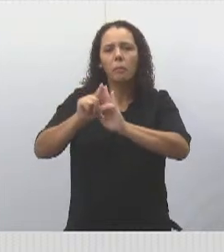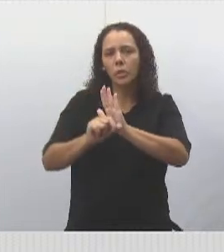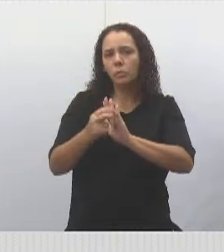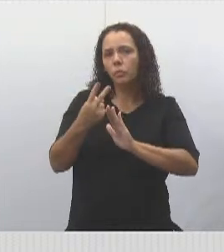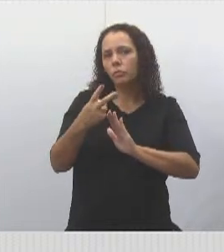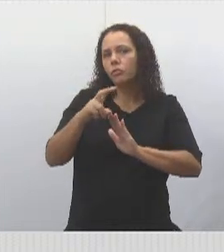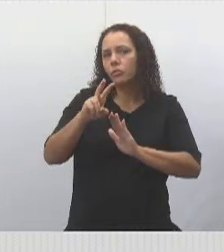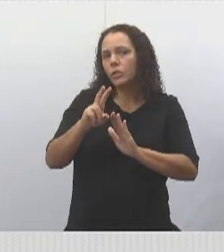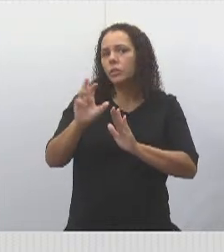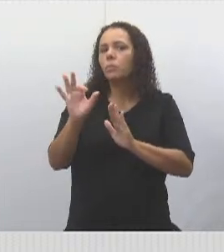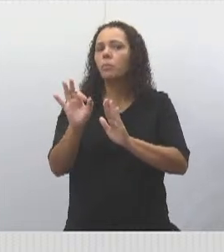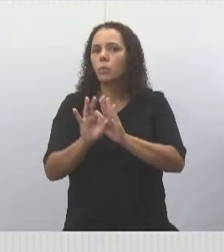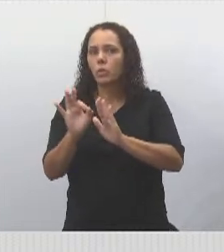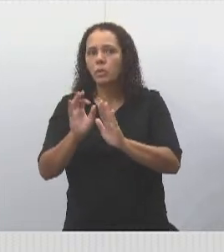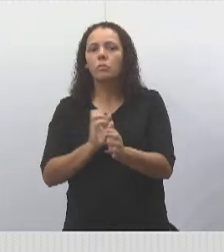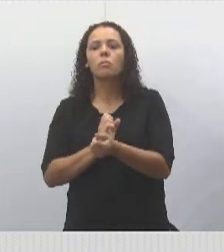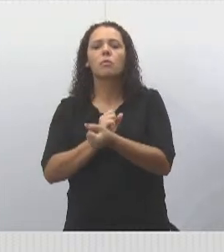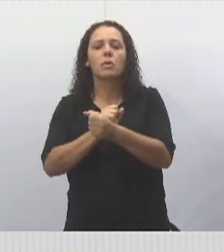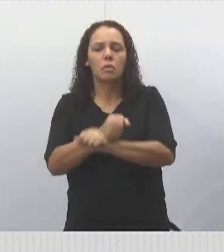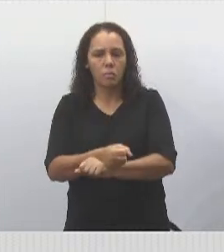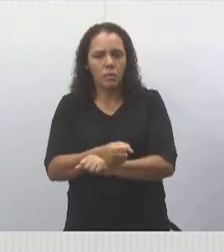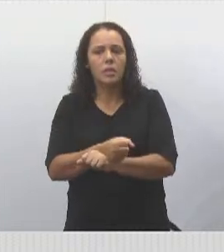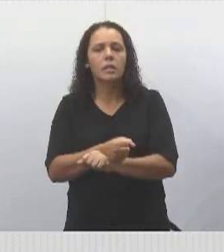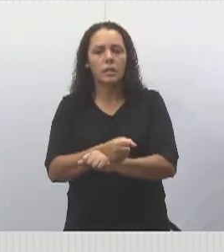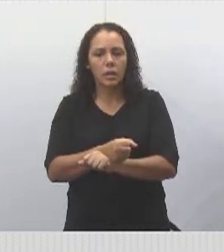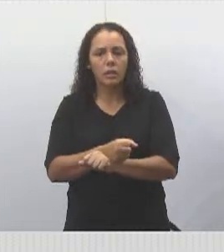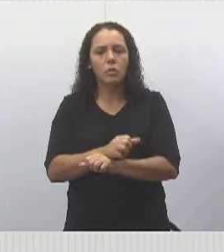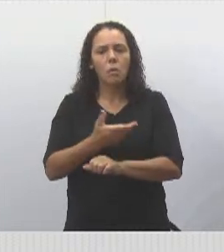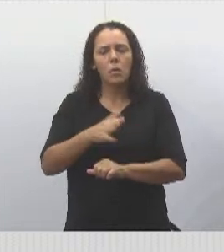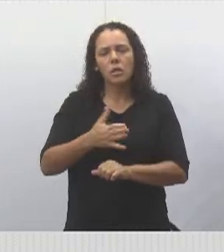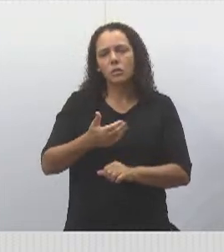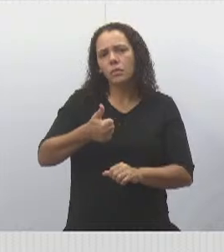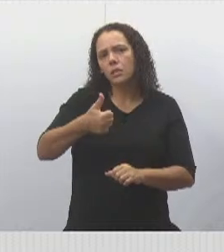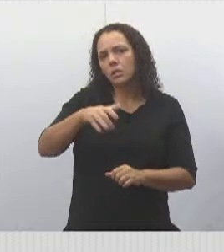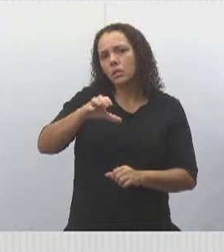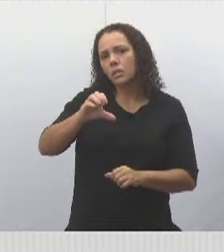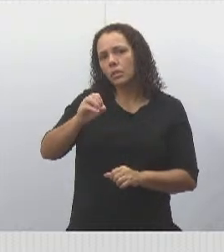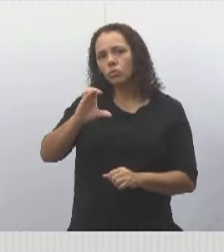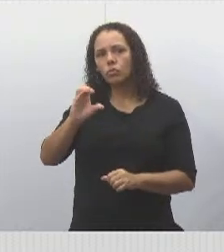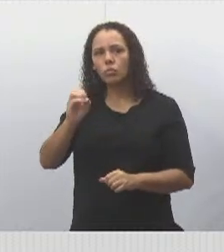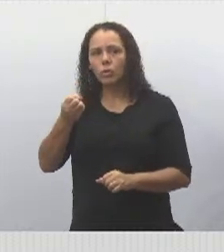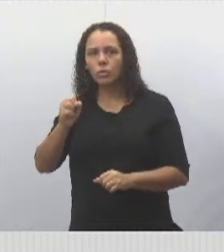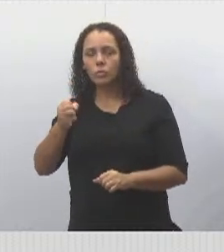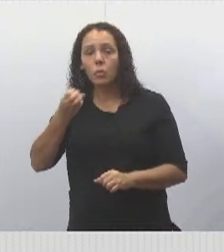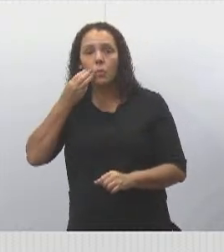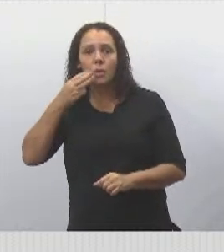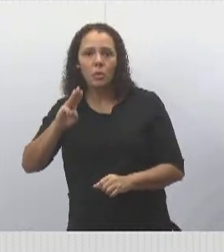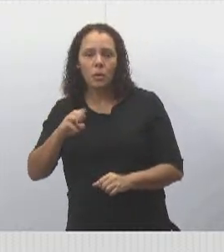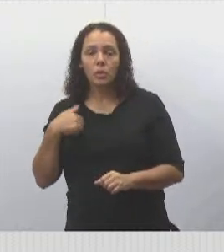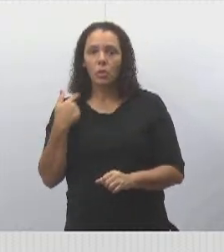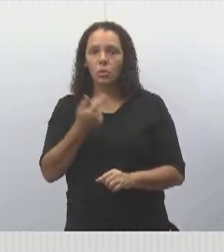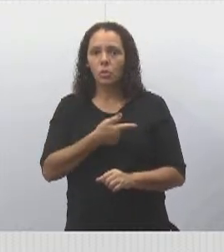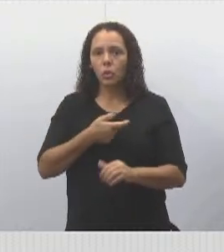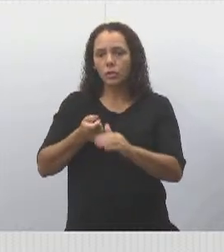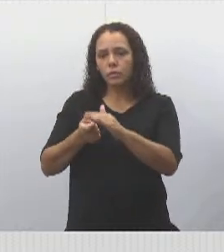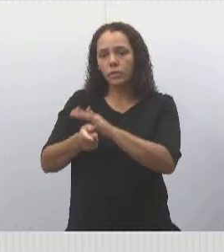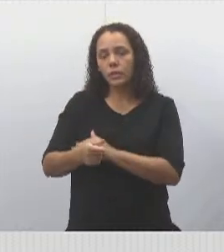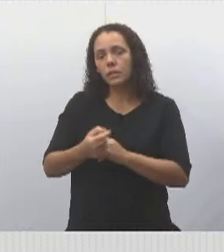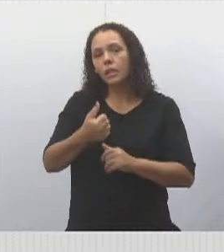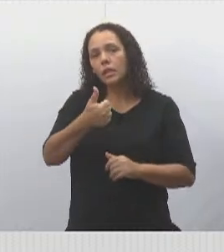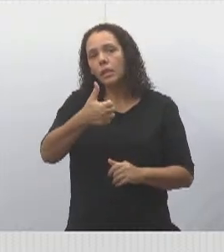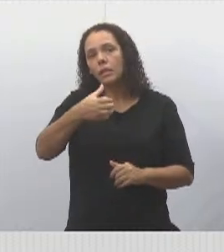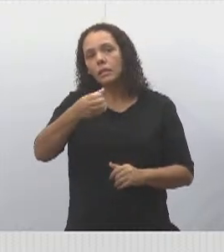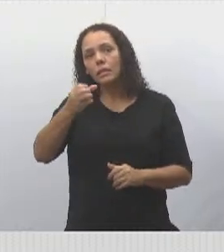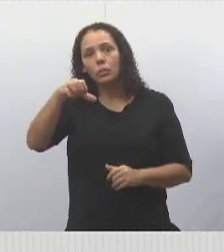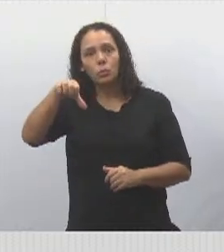e transferências. Esse mínimo seria em torno de 108 milhões, a gente deixou em torno de 109.900 para cumprir